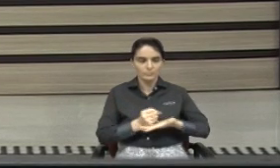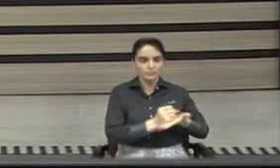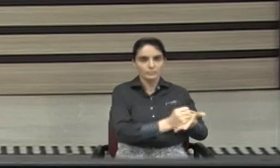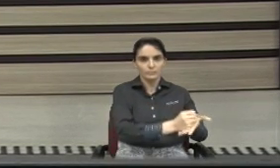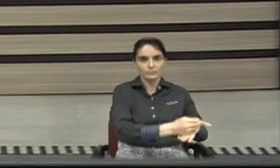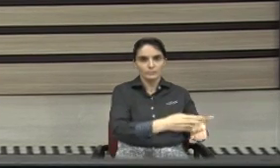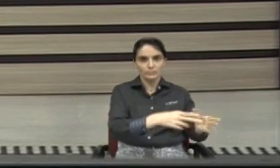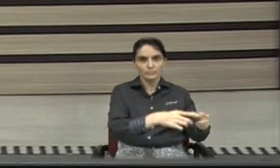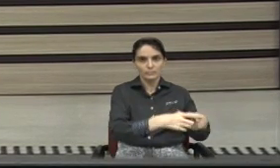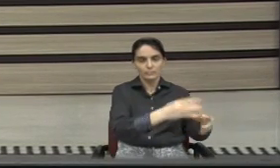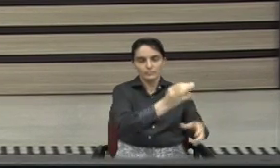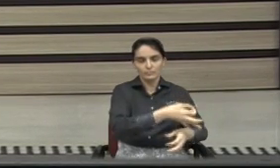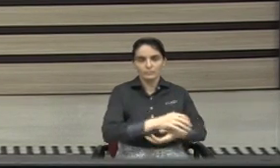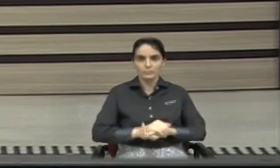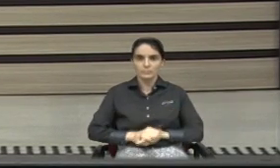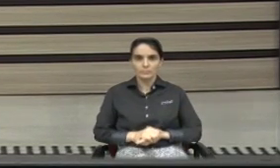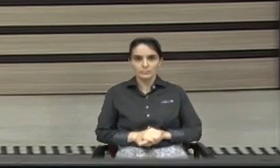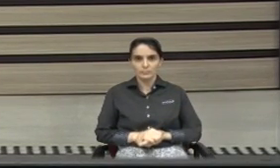às comissões.